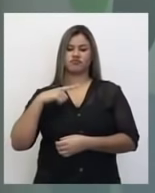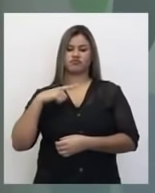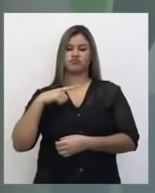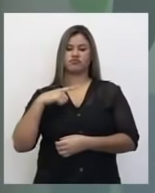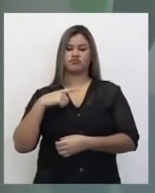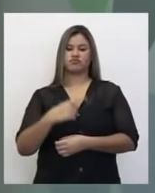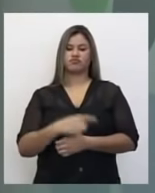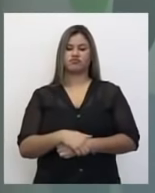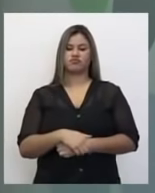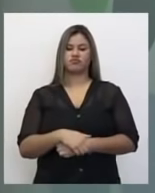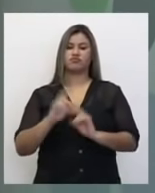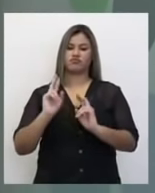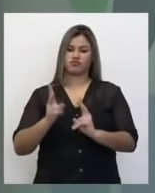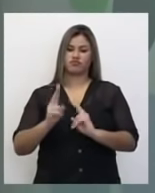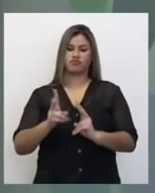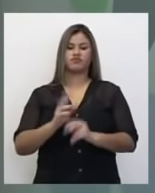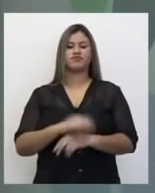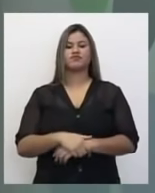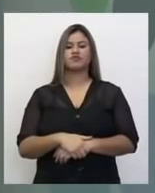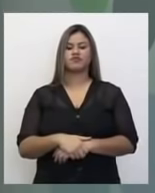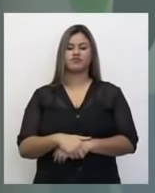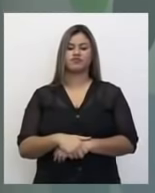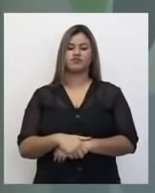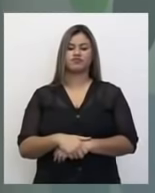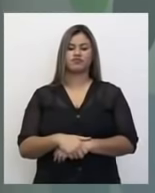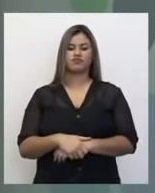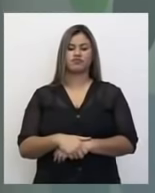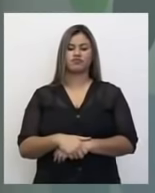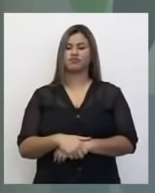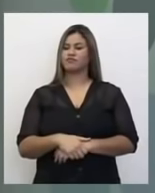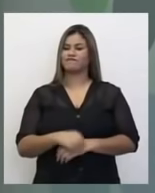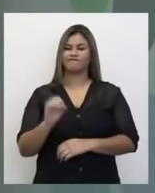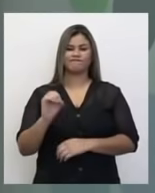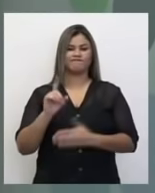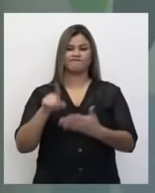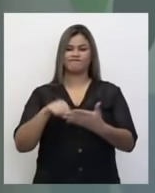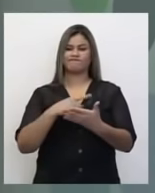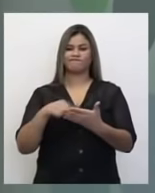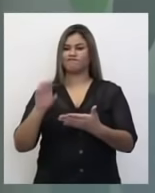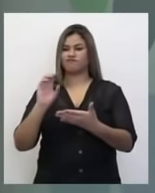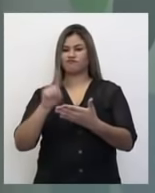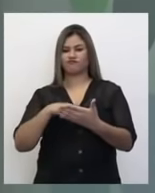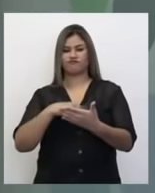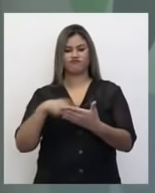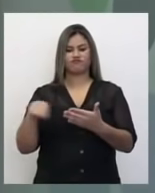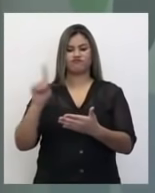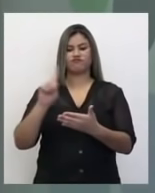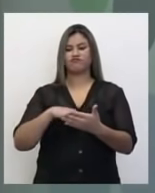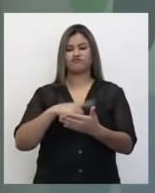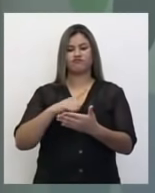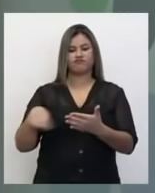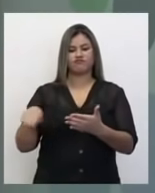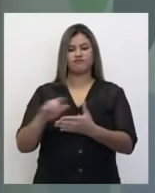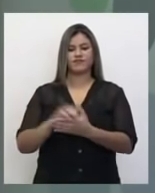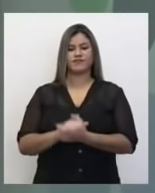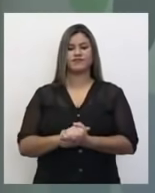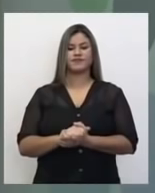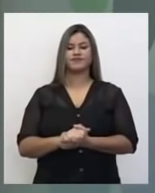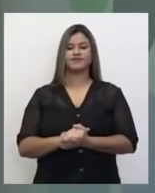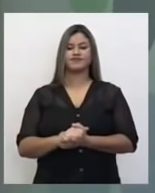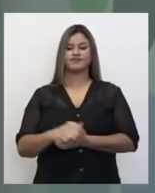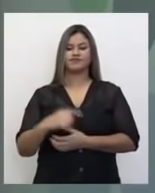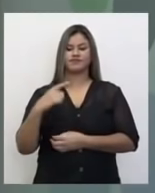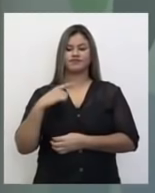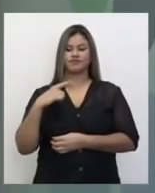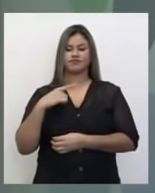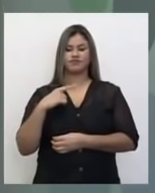ele fica. Os zeros aqui não estão passando informação porque o sistema tá desligado. Então a gente só vai ter